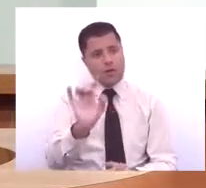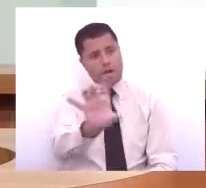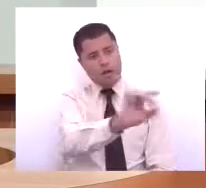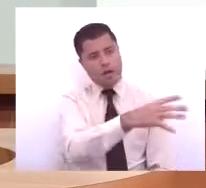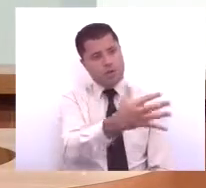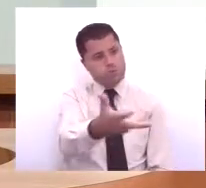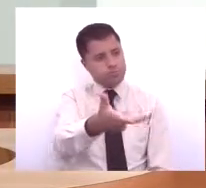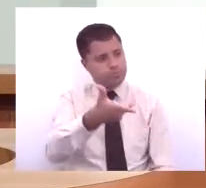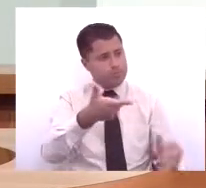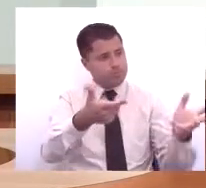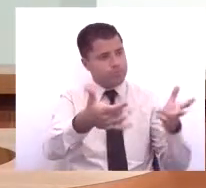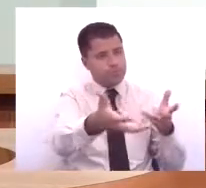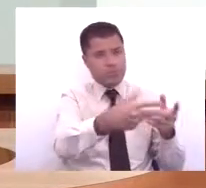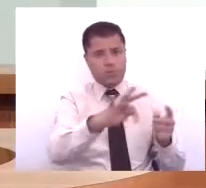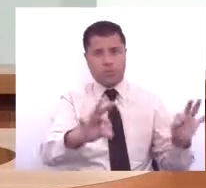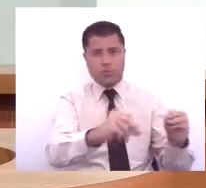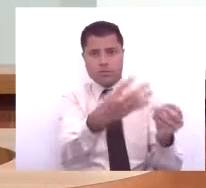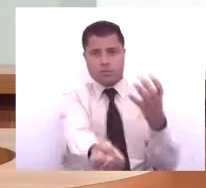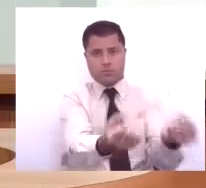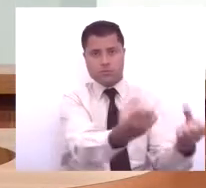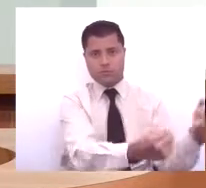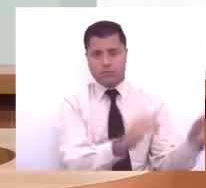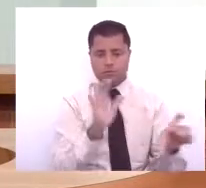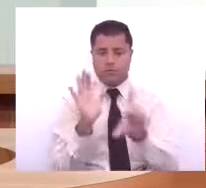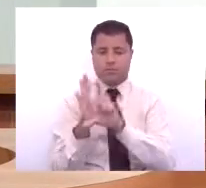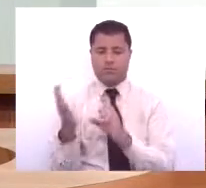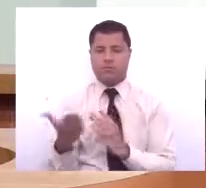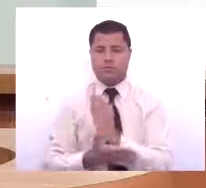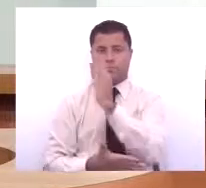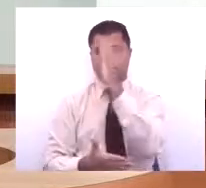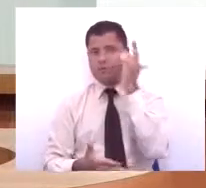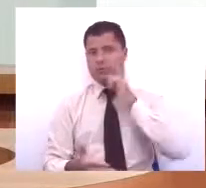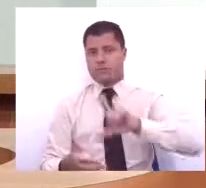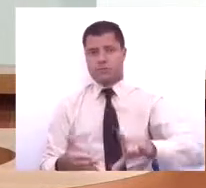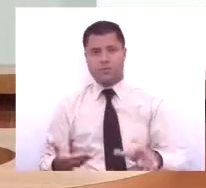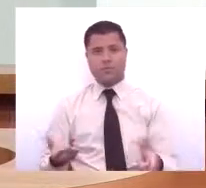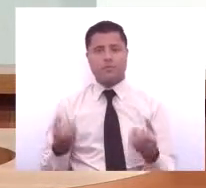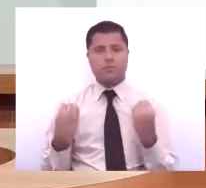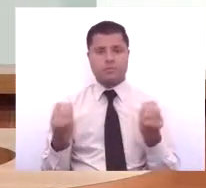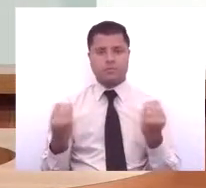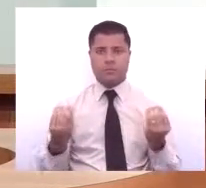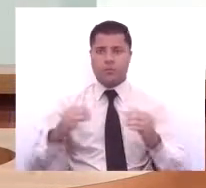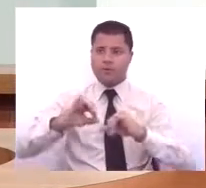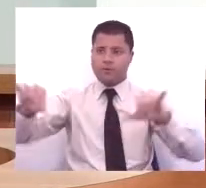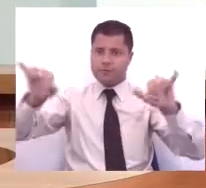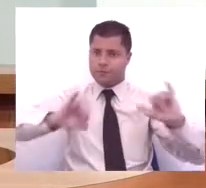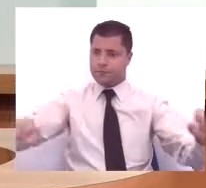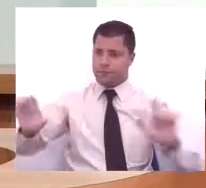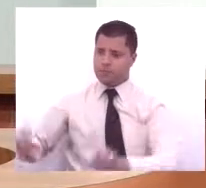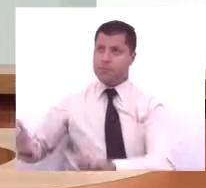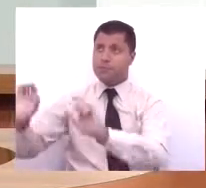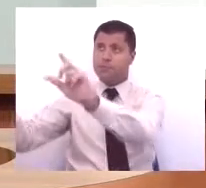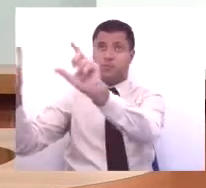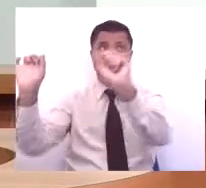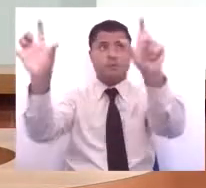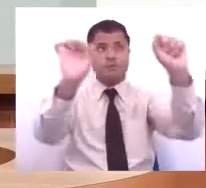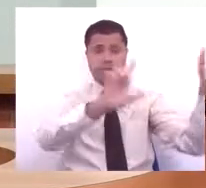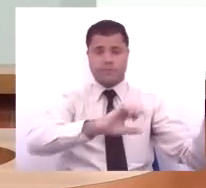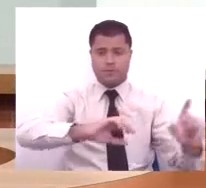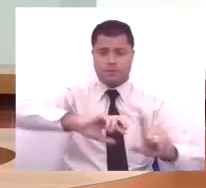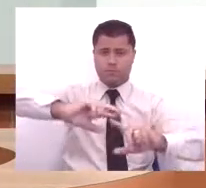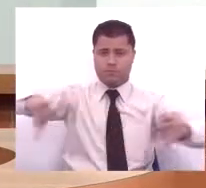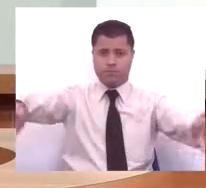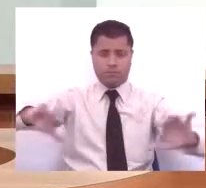gente aprove essa lei rapidamente, porque não é possível mais fazer campanha nesse formato. De verdade, a cidade